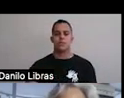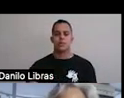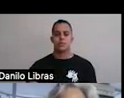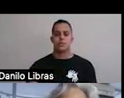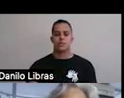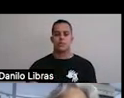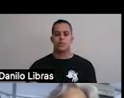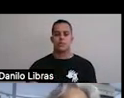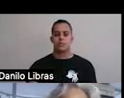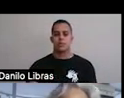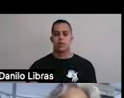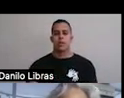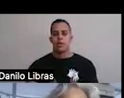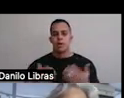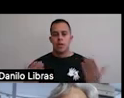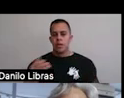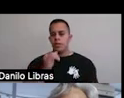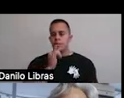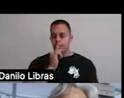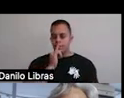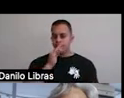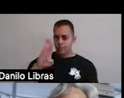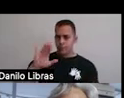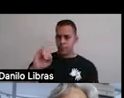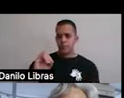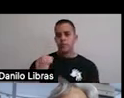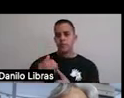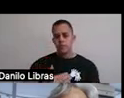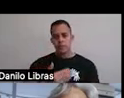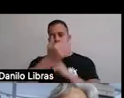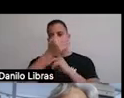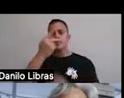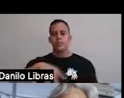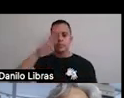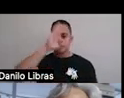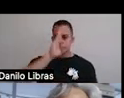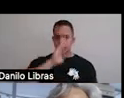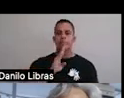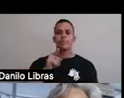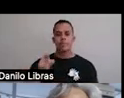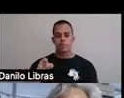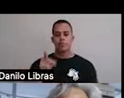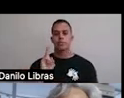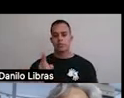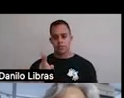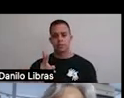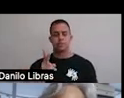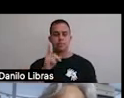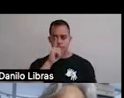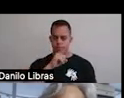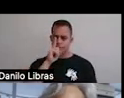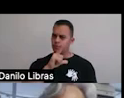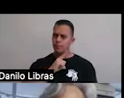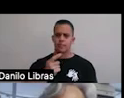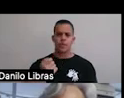Então, por exemplo, a biotecnologia no Brasil é ainda incipiente, né? A gente tem